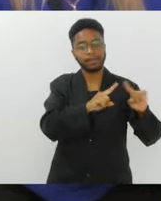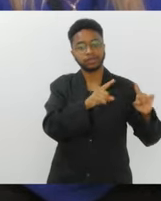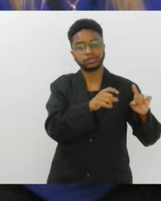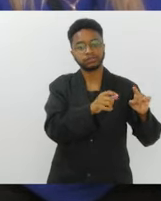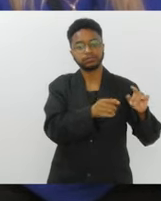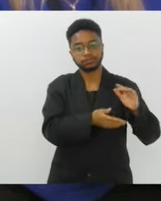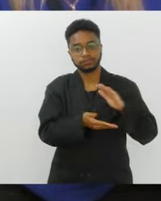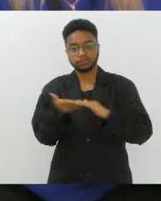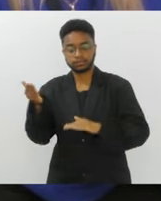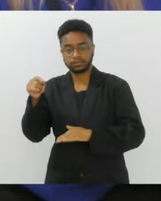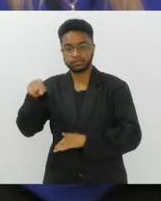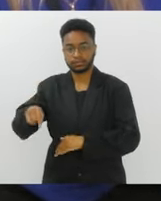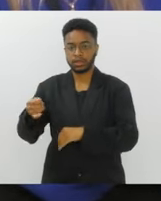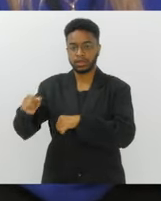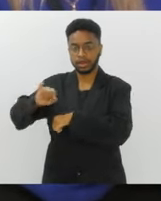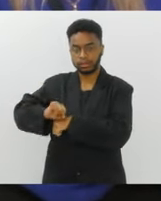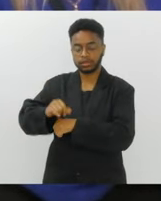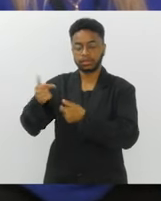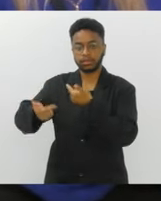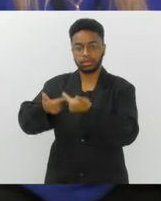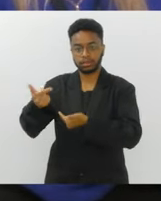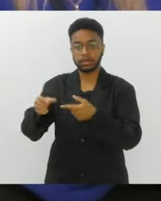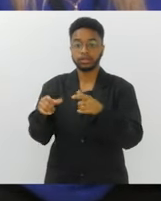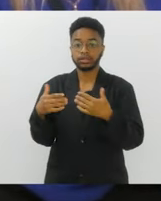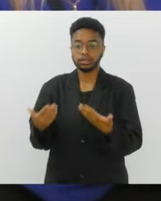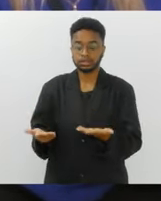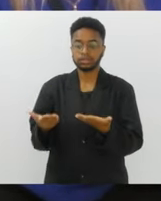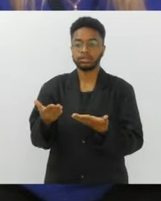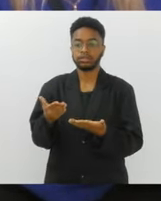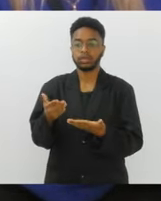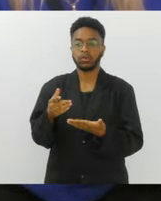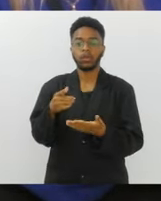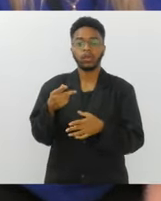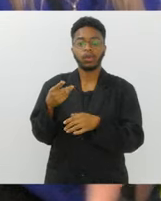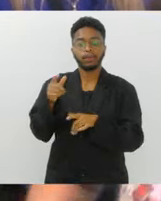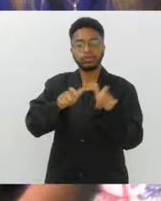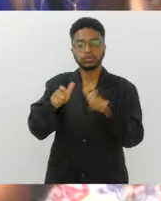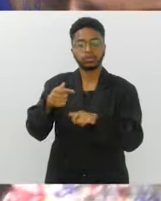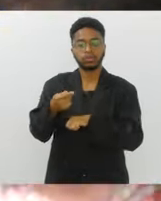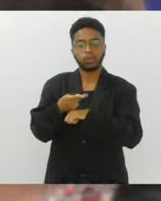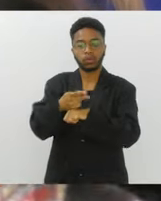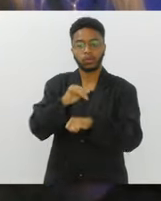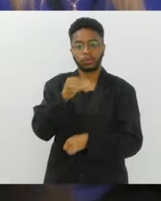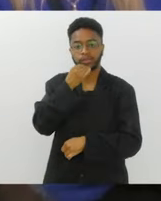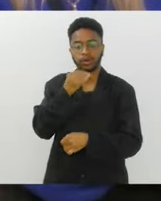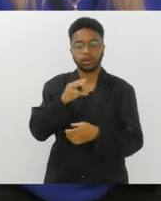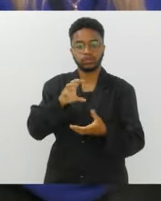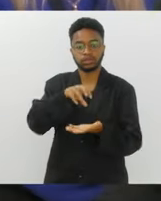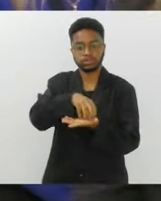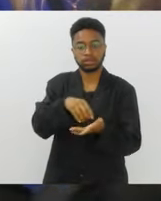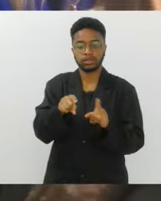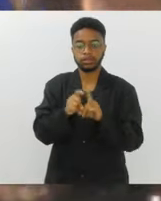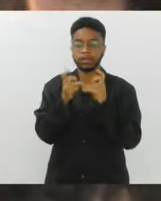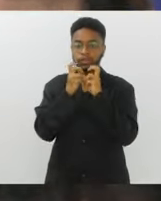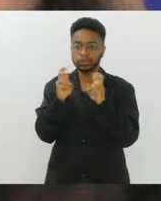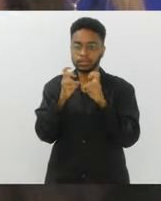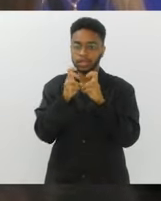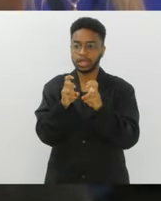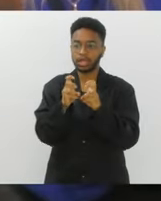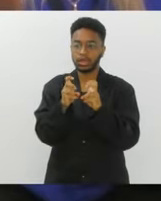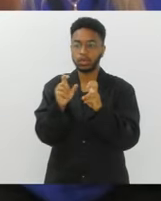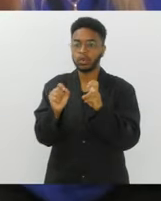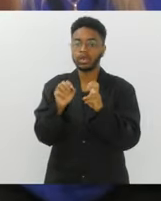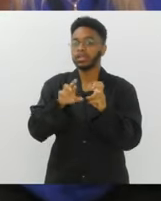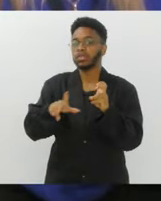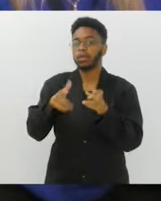do extremo da Zona Oeste, do extremo da Zona Norte, em busca de oportunidade no centro da cidade. E os trens, na verdade, esse não é um